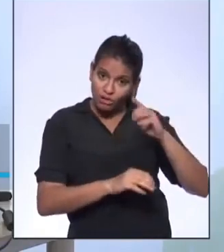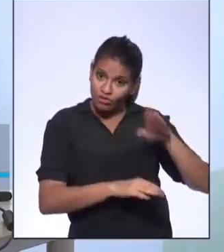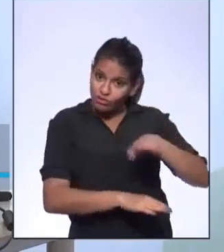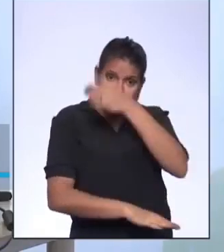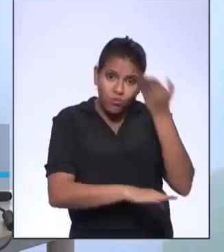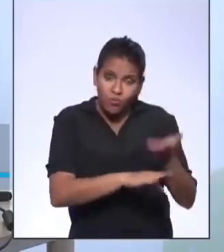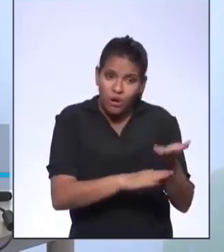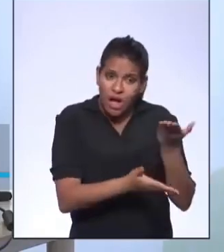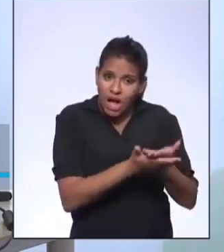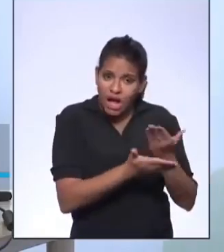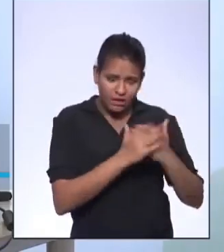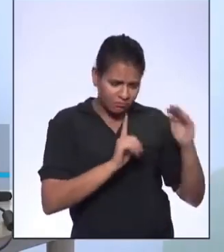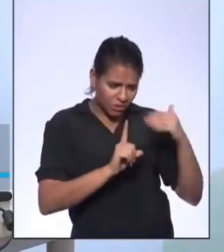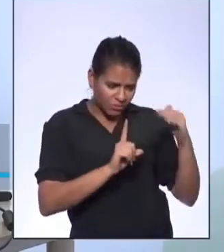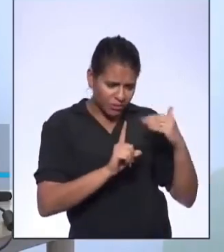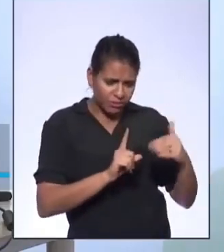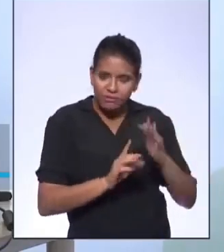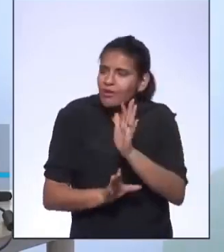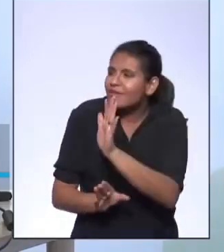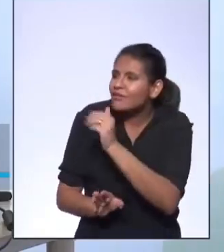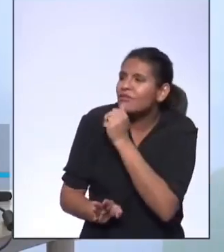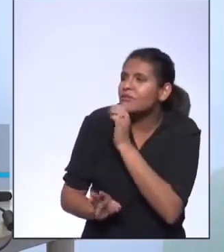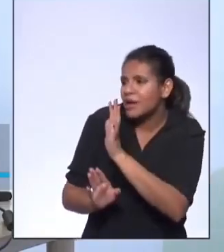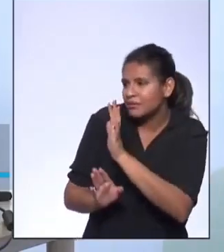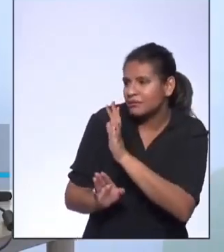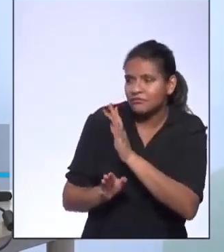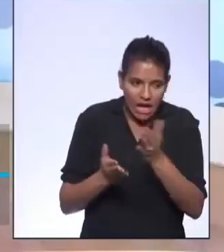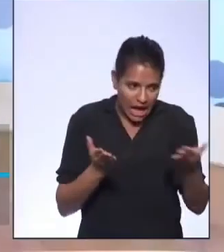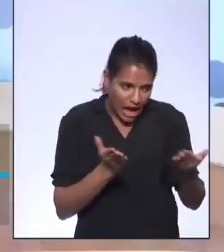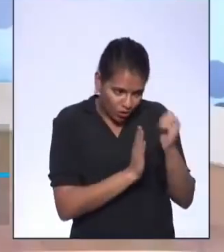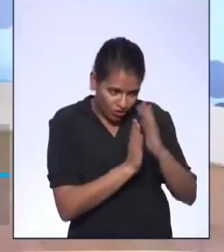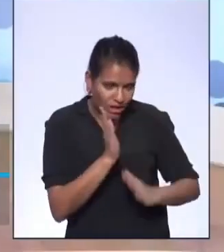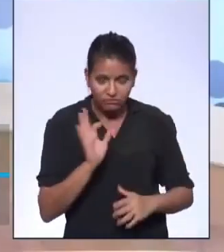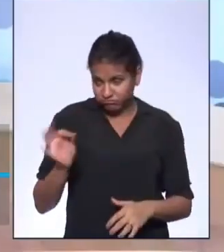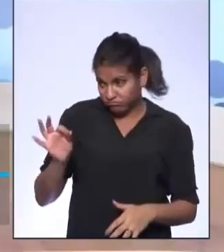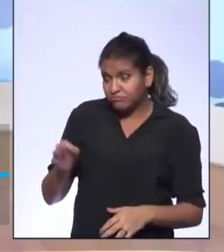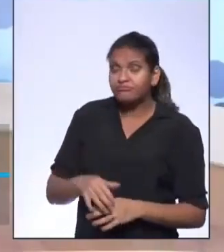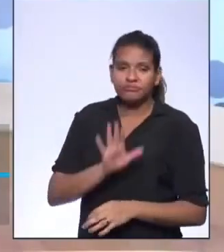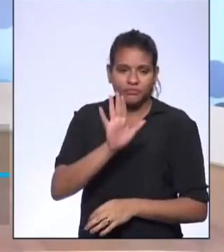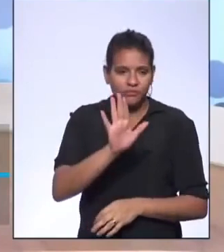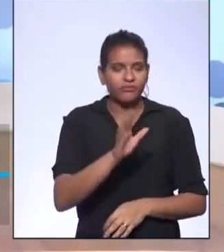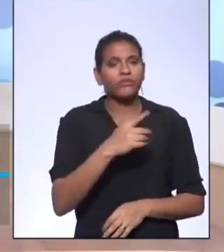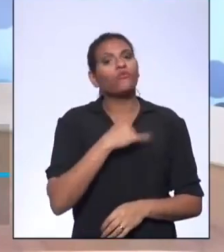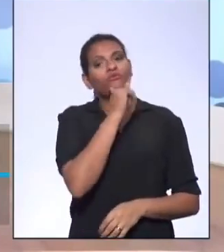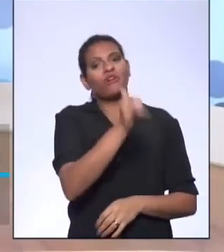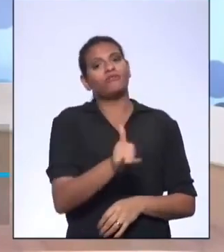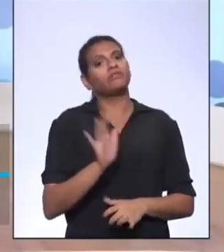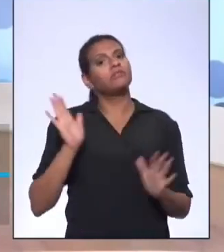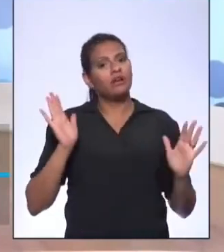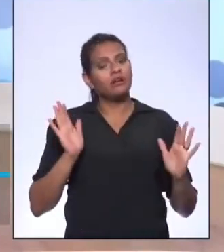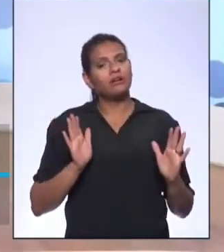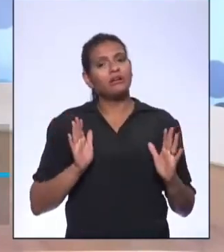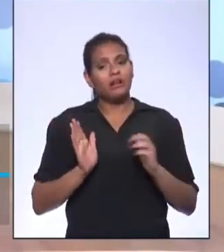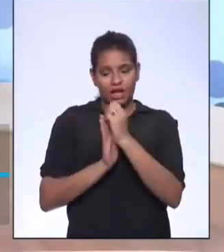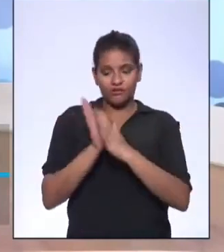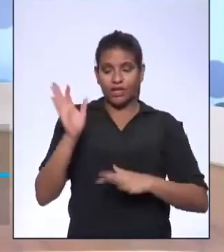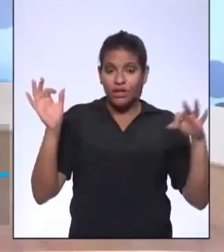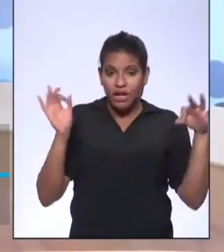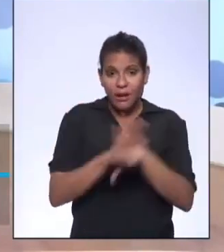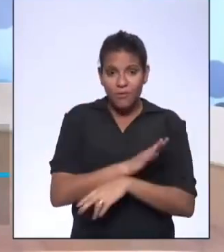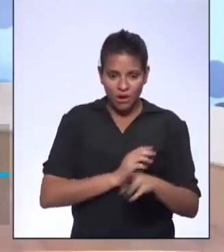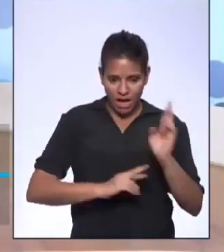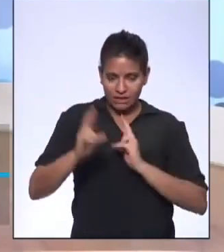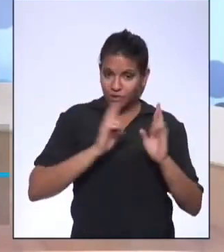está atrapalhando... Mas não fecha agora, não. Você vai dar uma atividade agora? Vou. Tá, só que assim, eu já vou deixar avisado, acabando a atividade, a gente vai fechar o